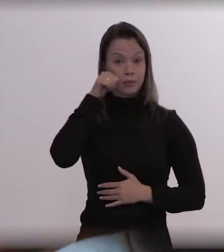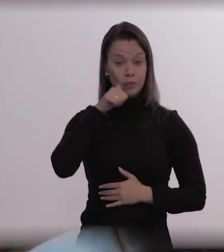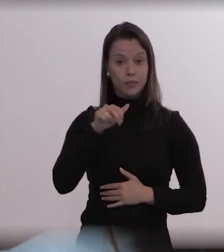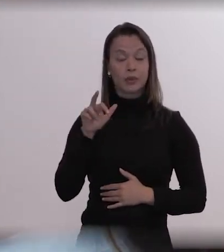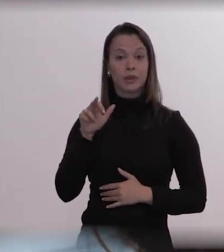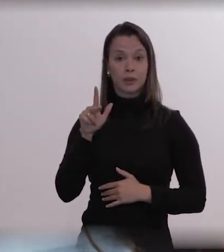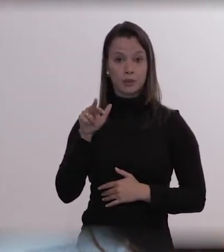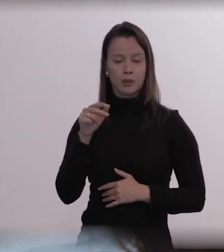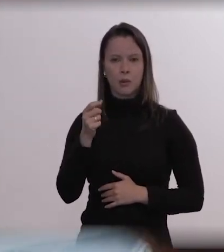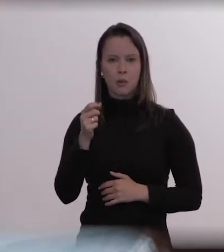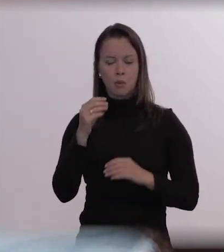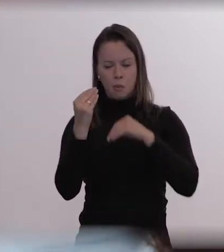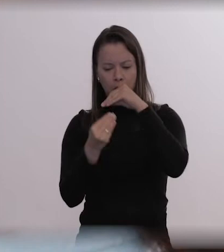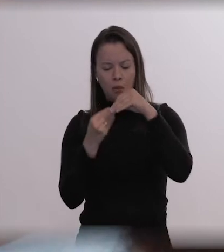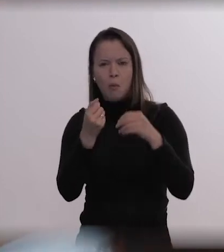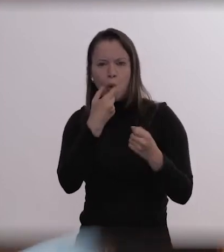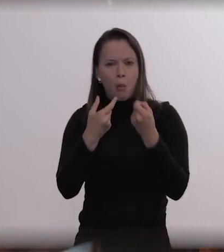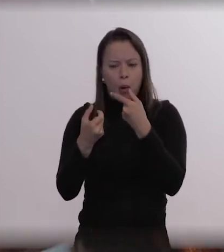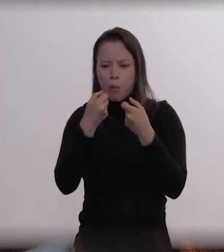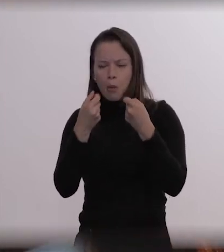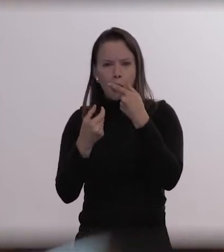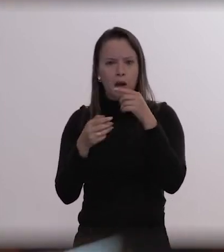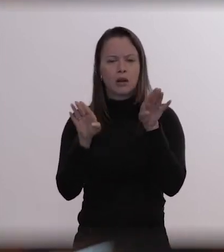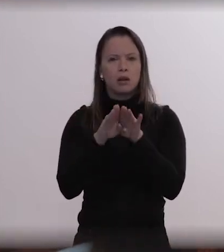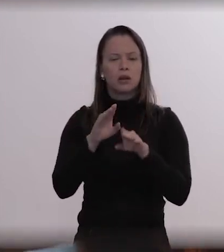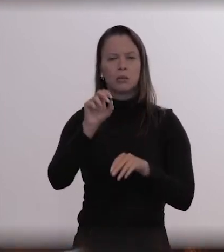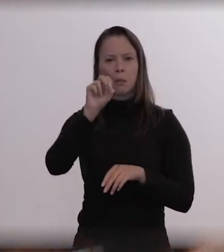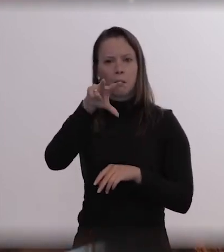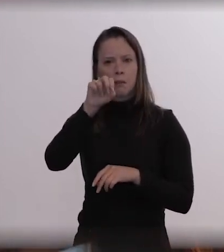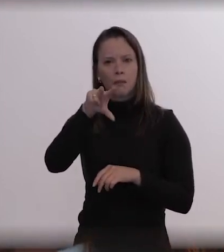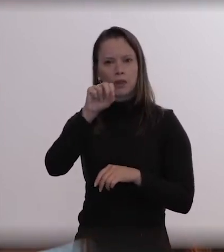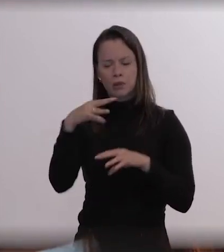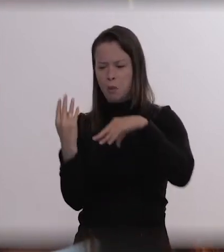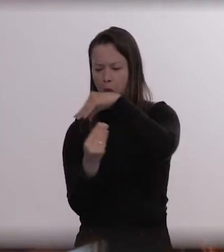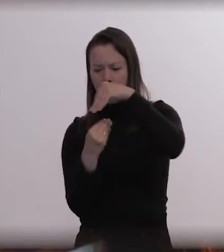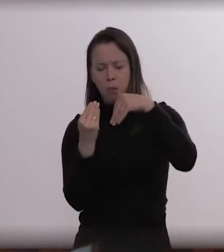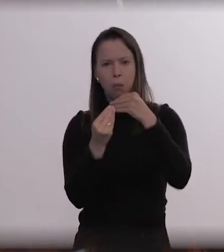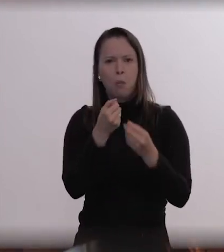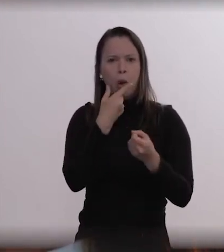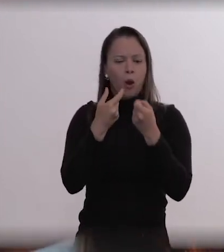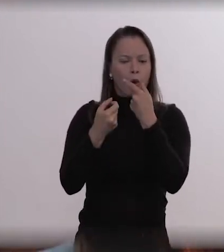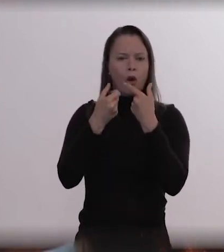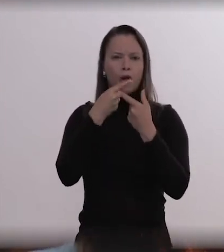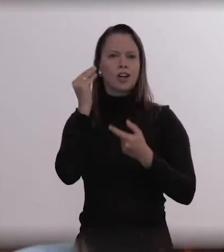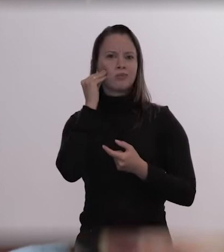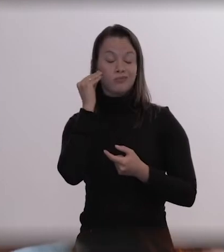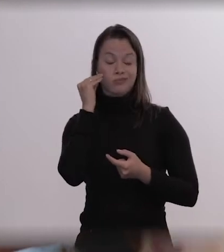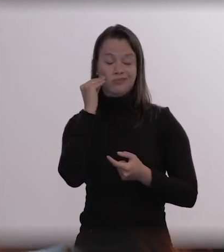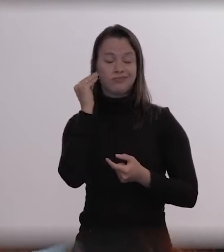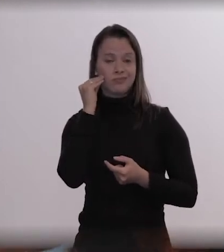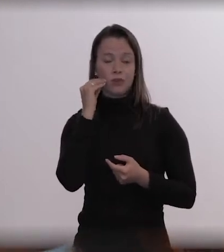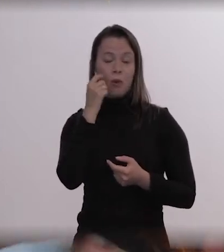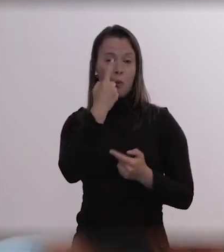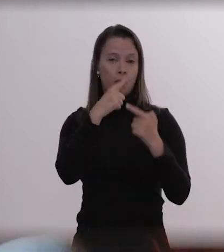de vários remédios, foi por chumbinho. Ela também teve várias tentativas. Não foi